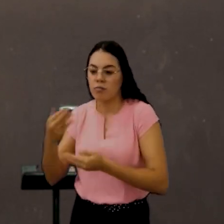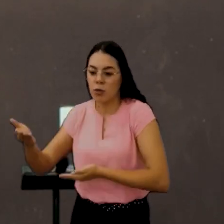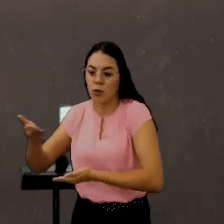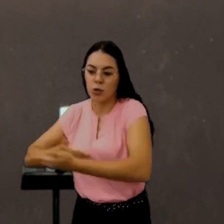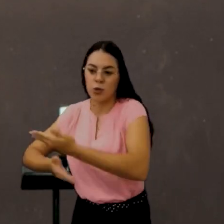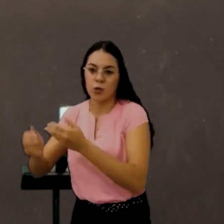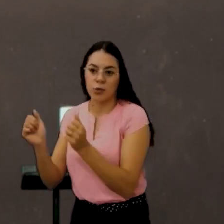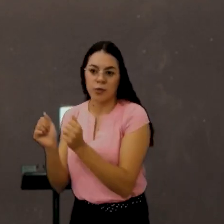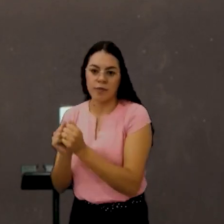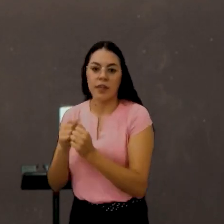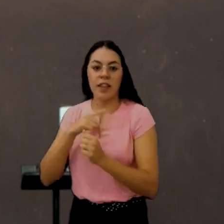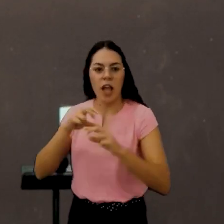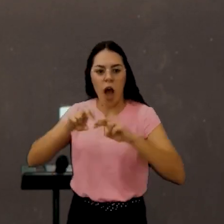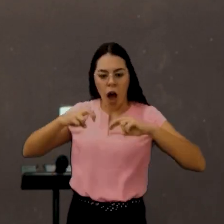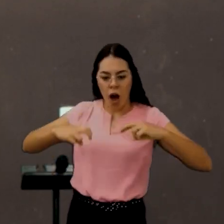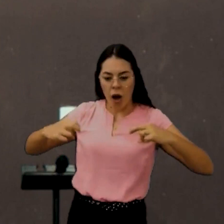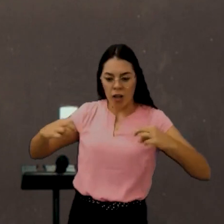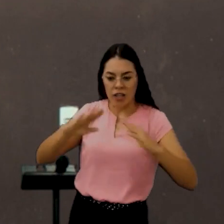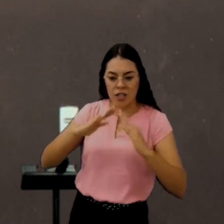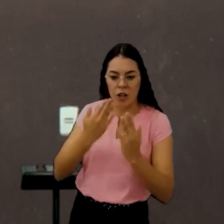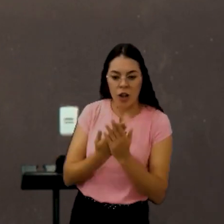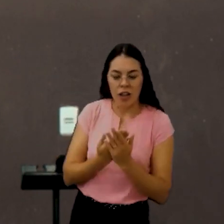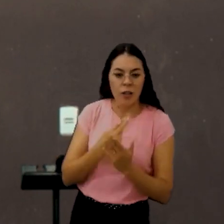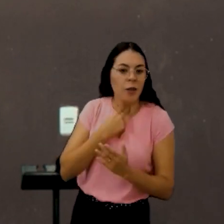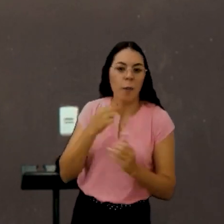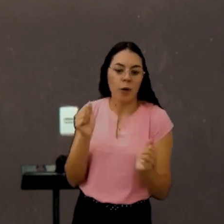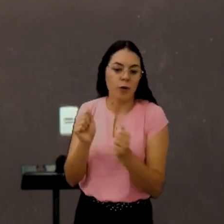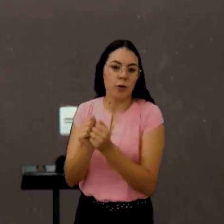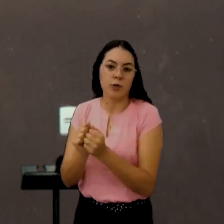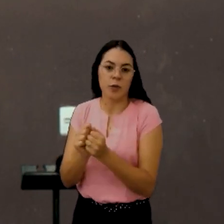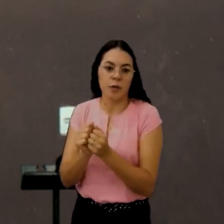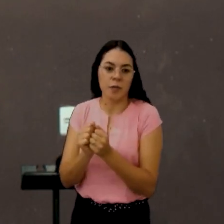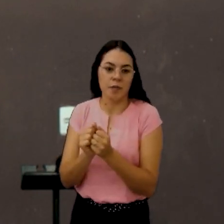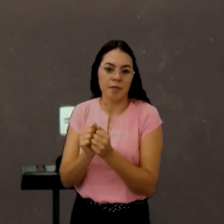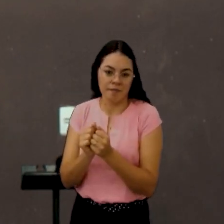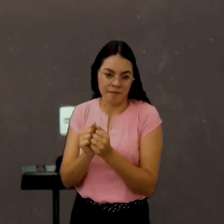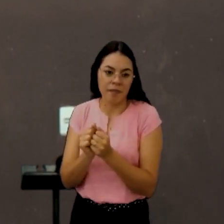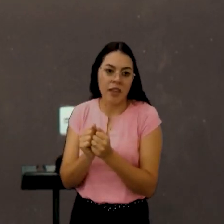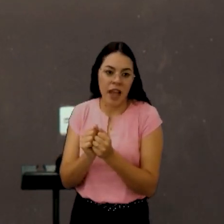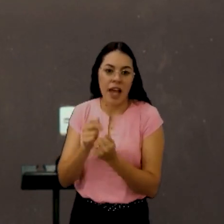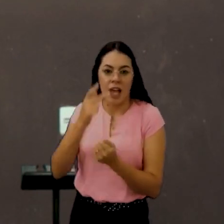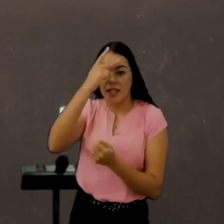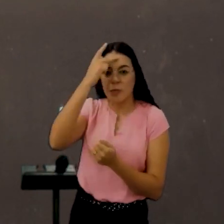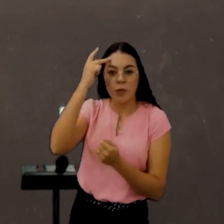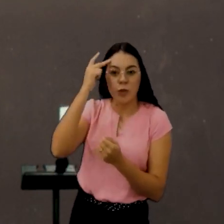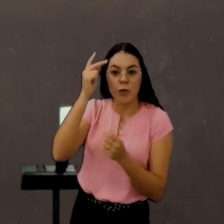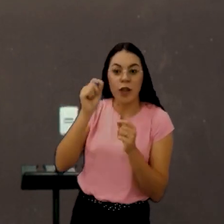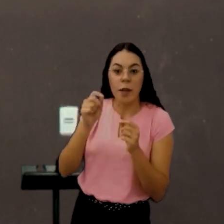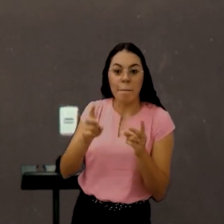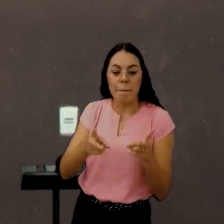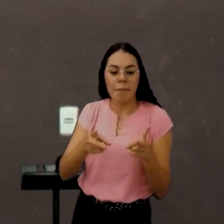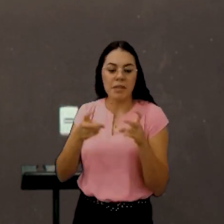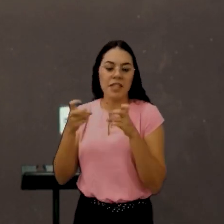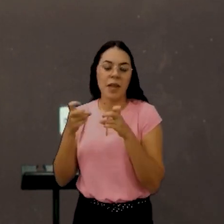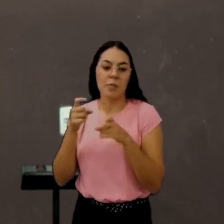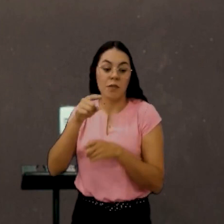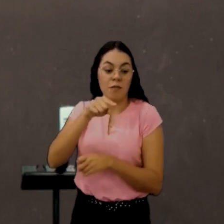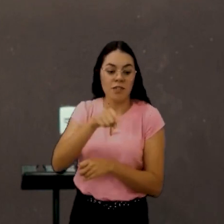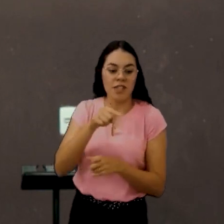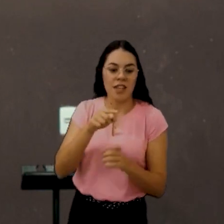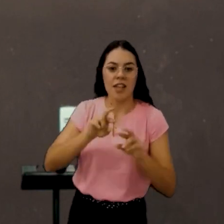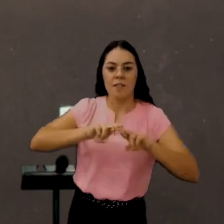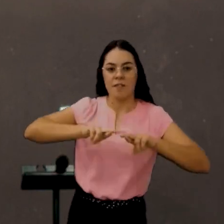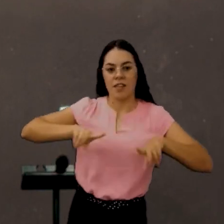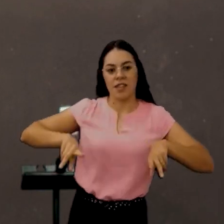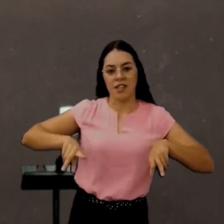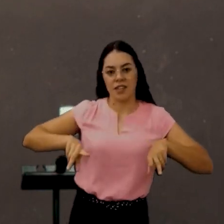na escola que você não vai estar junto, não pertence a você. E as pessoas vão perceber que você é diferente.